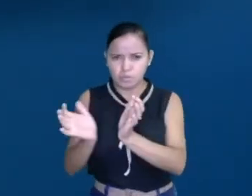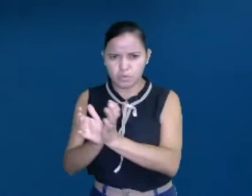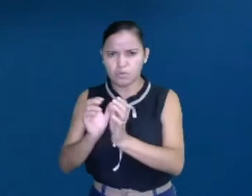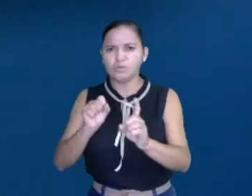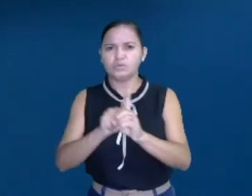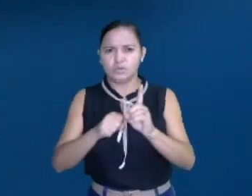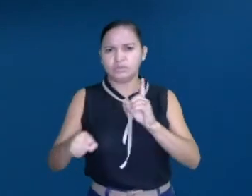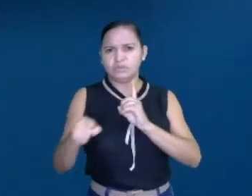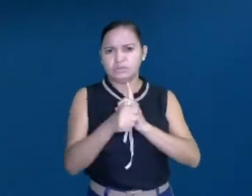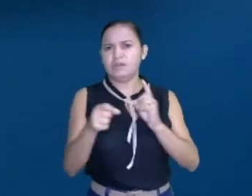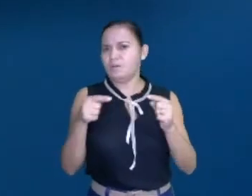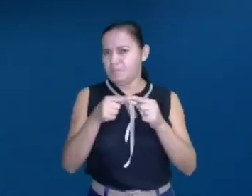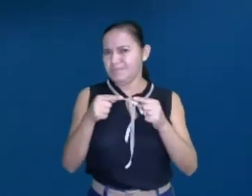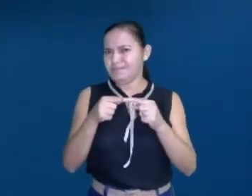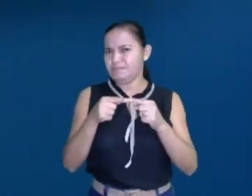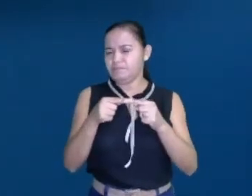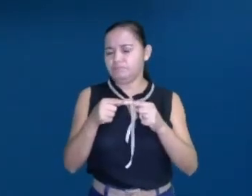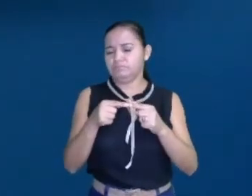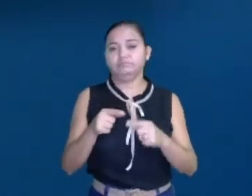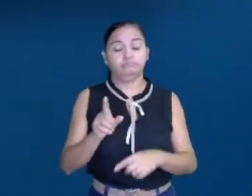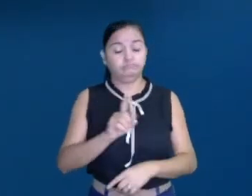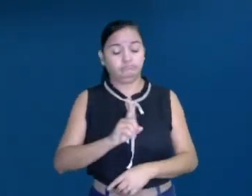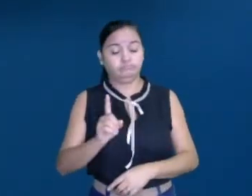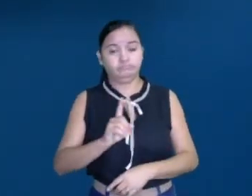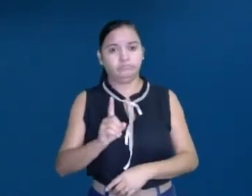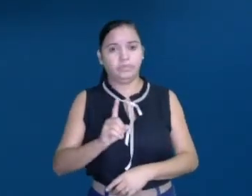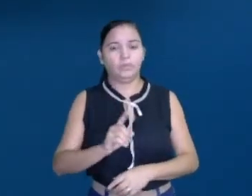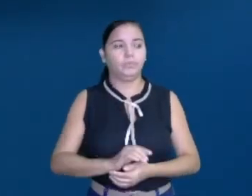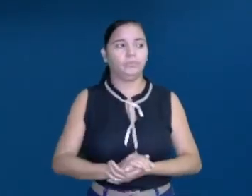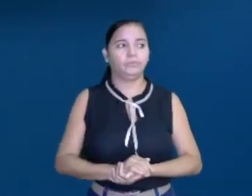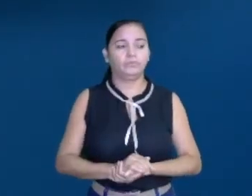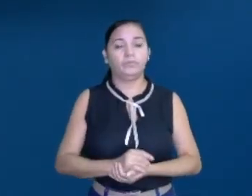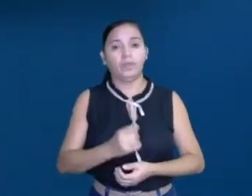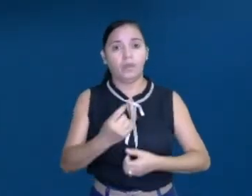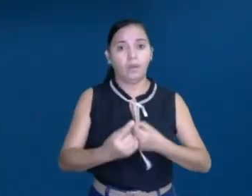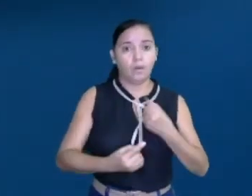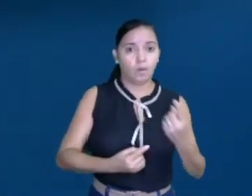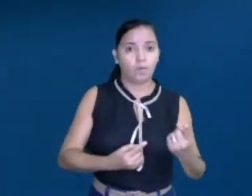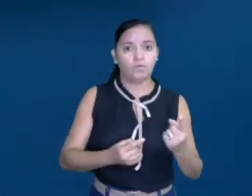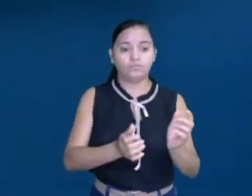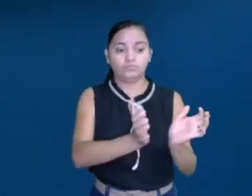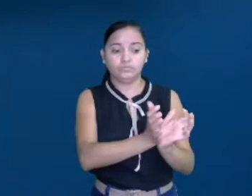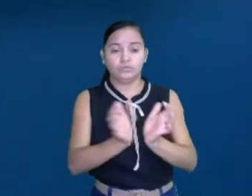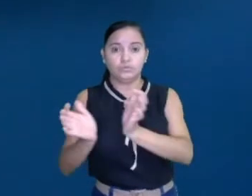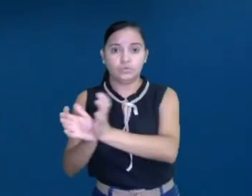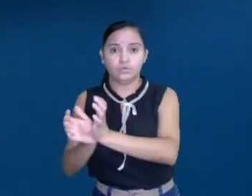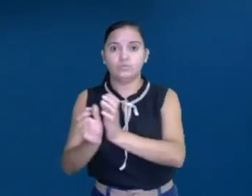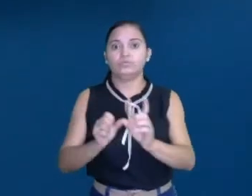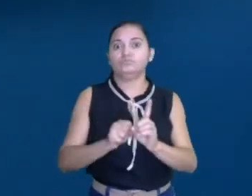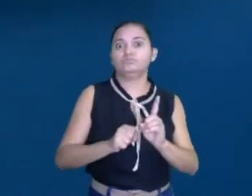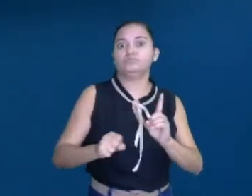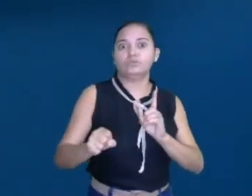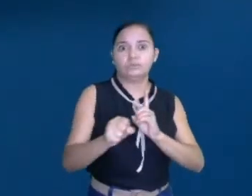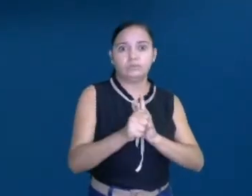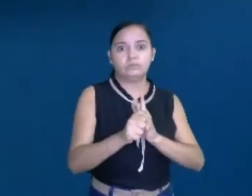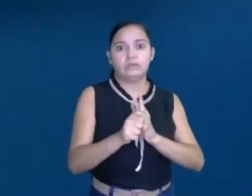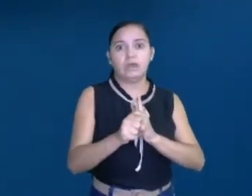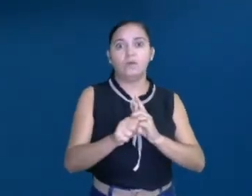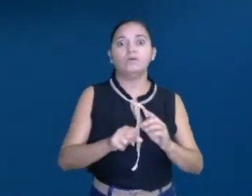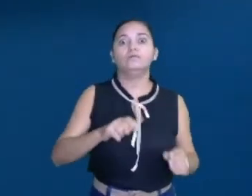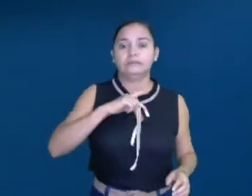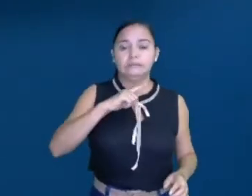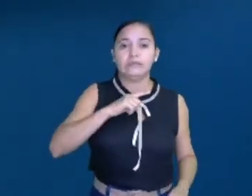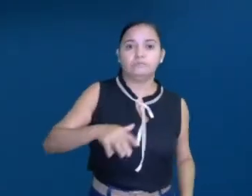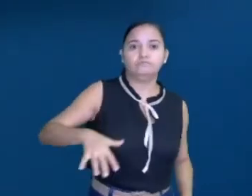acontece? Não necessariamente. Certo? A gente vai ter que alguns agrupamentos sociais, apesar de um ambiente